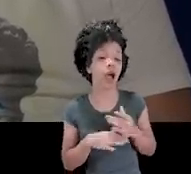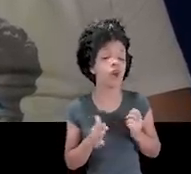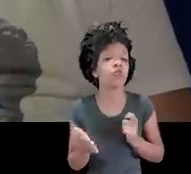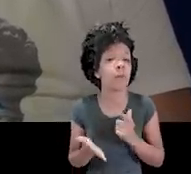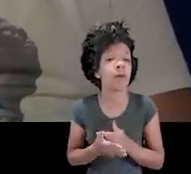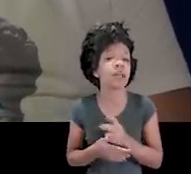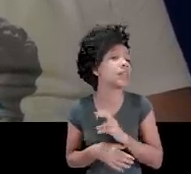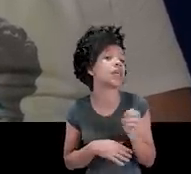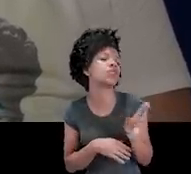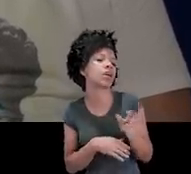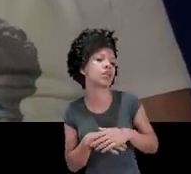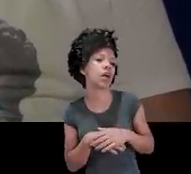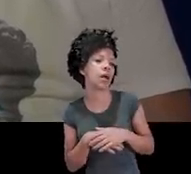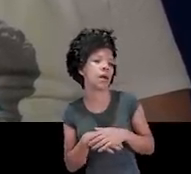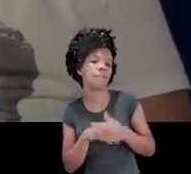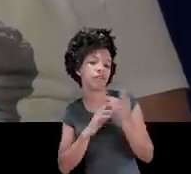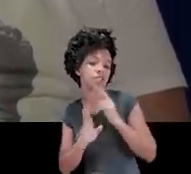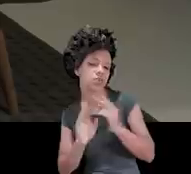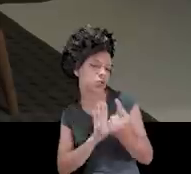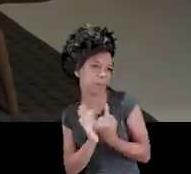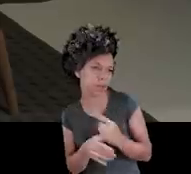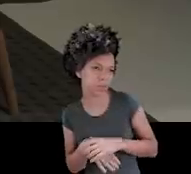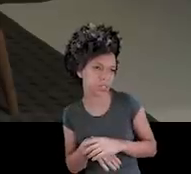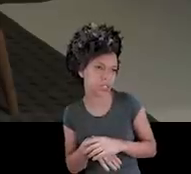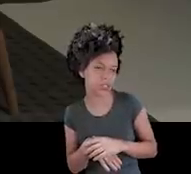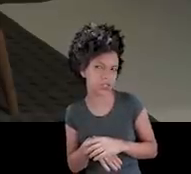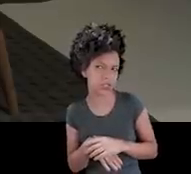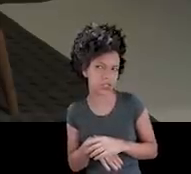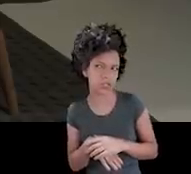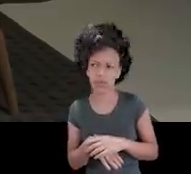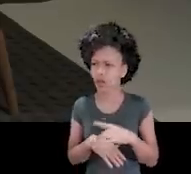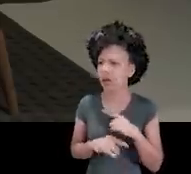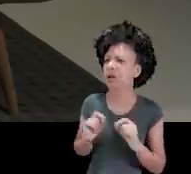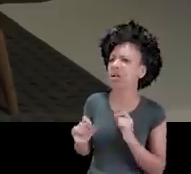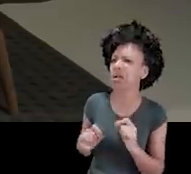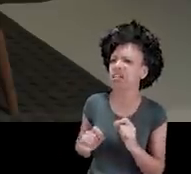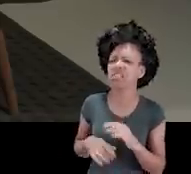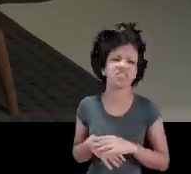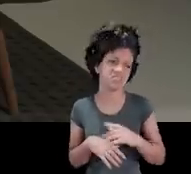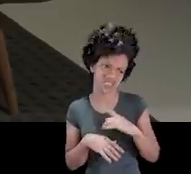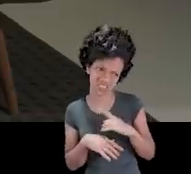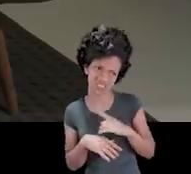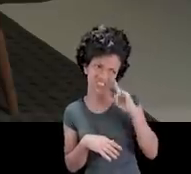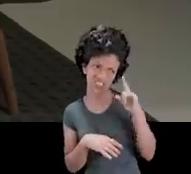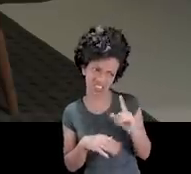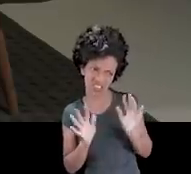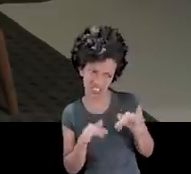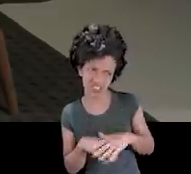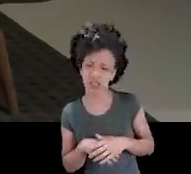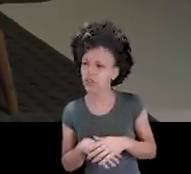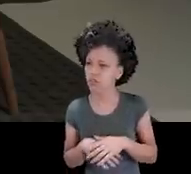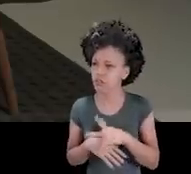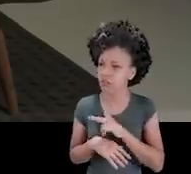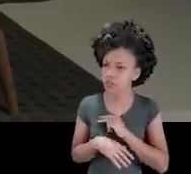pago R$500 pra você me responder umas perguntas. Quem manda? E fica claro... Indiano manda bastante, né? Indiano. Eu sei que